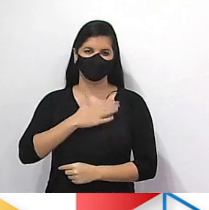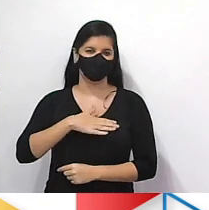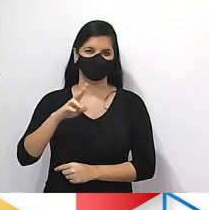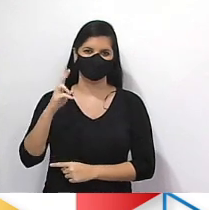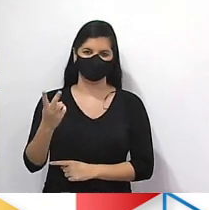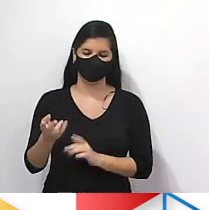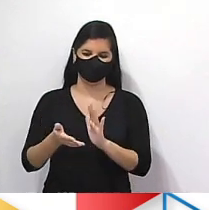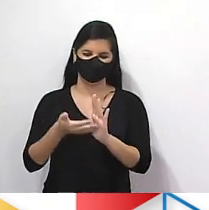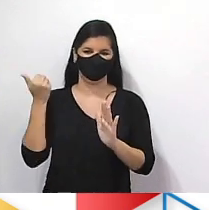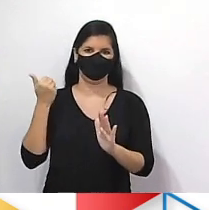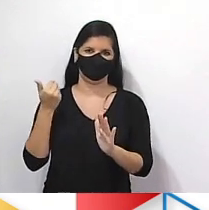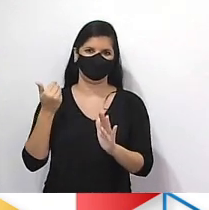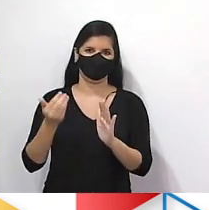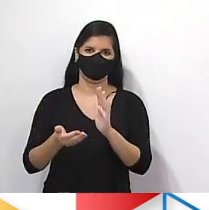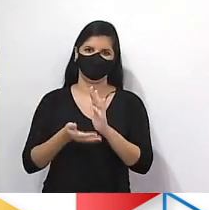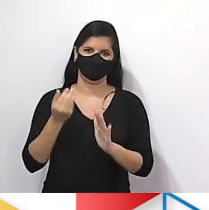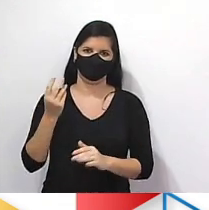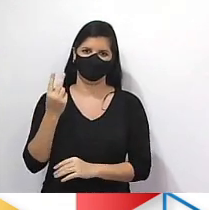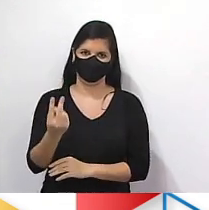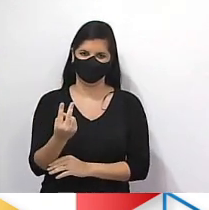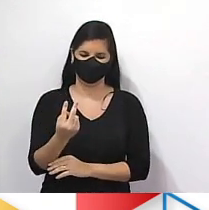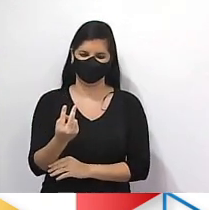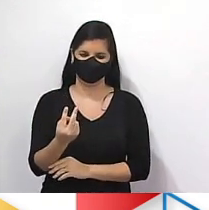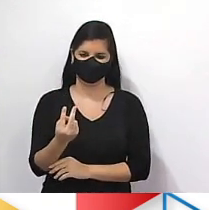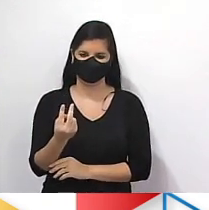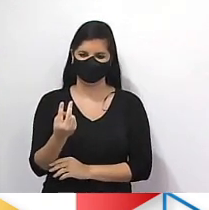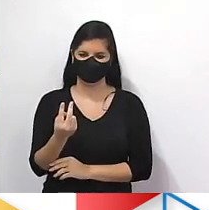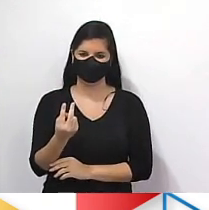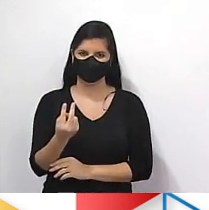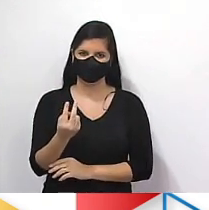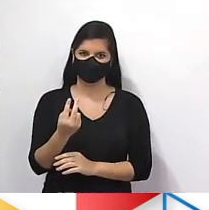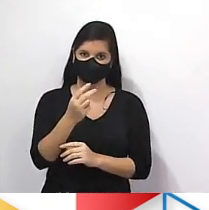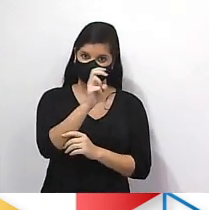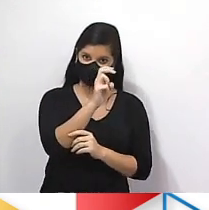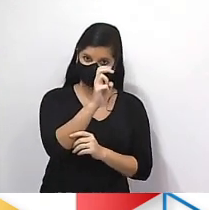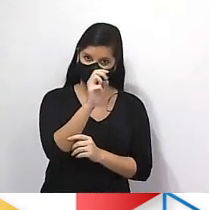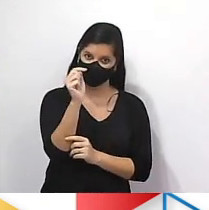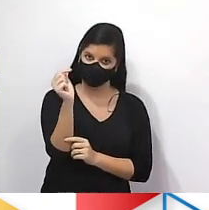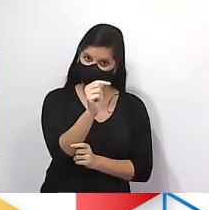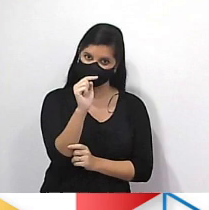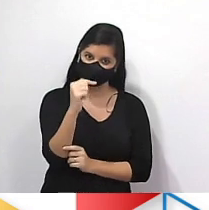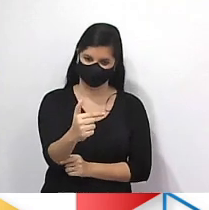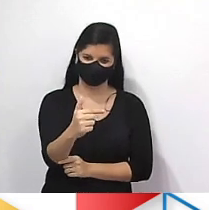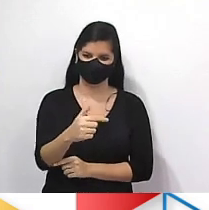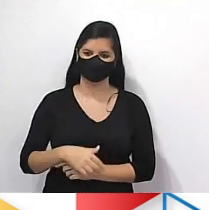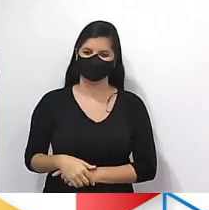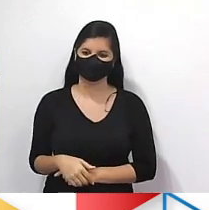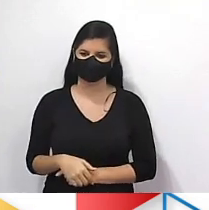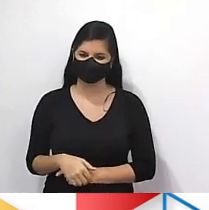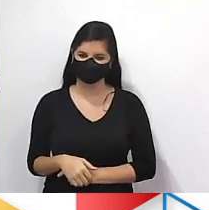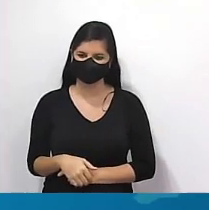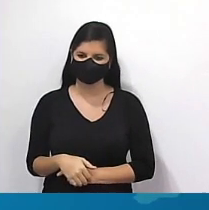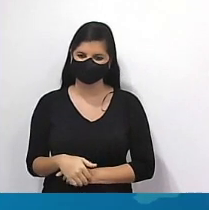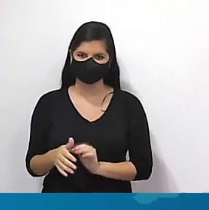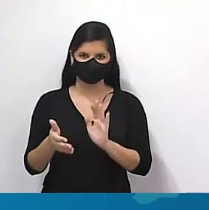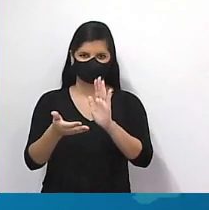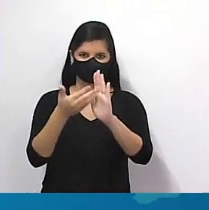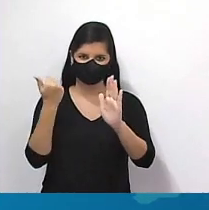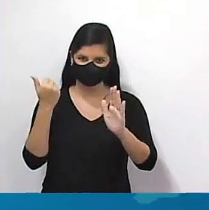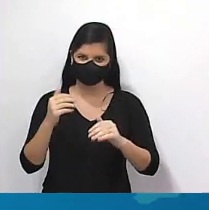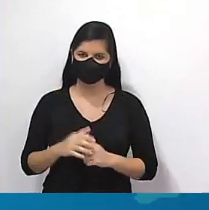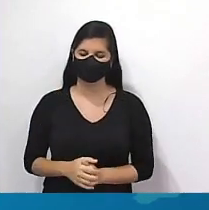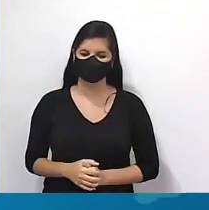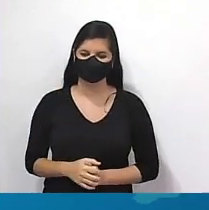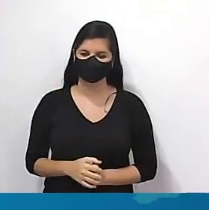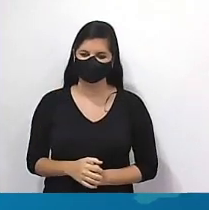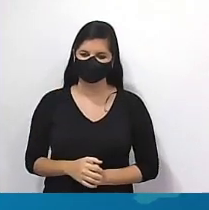2, vai retirar de 5 2. Ok? Tranquilo? Então vamos eliminar logo aí, ó, 2 de